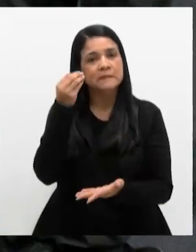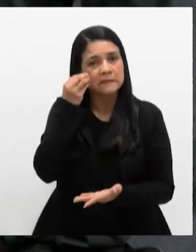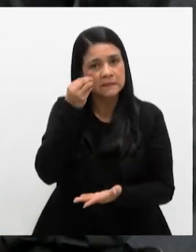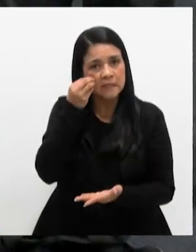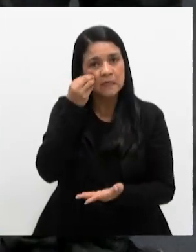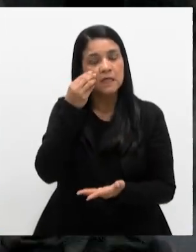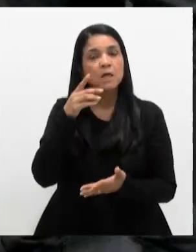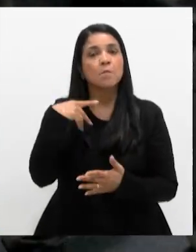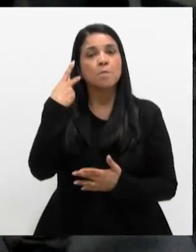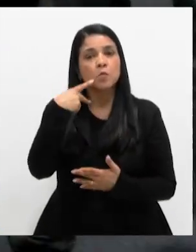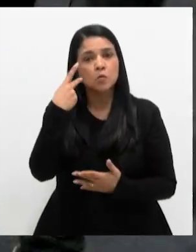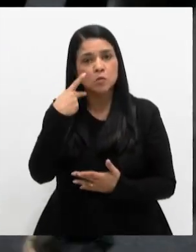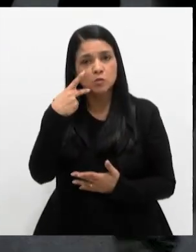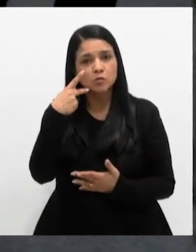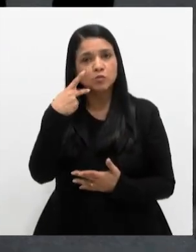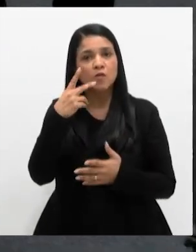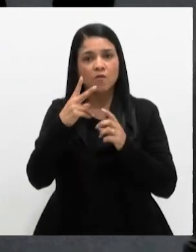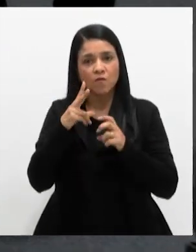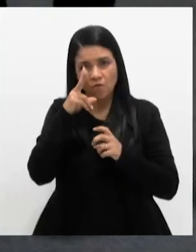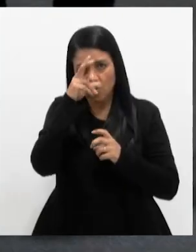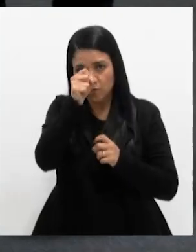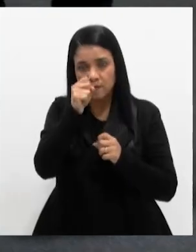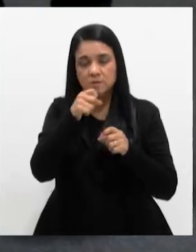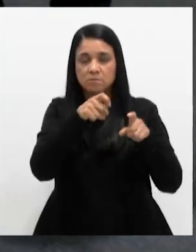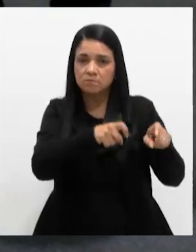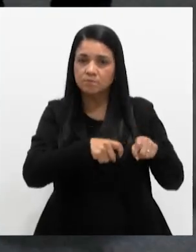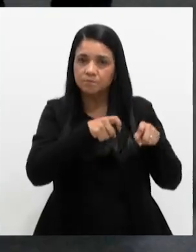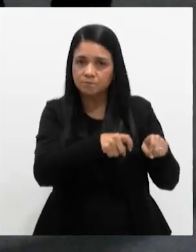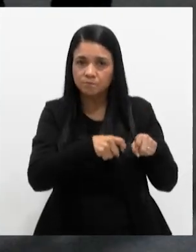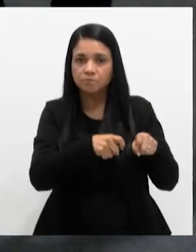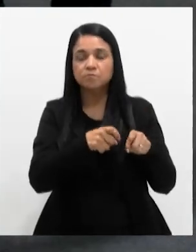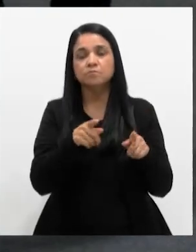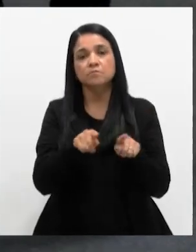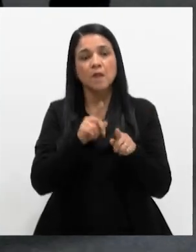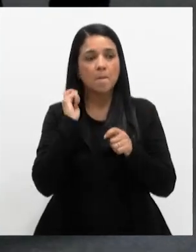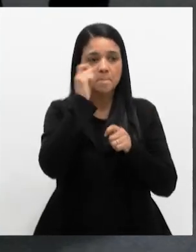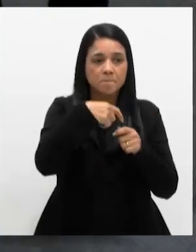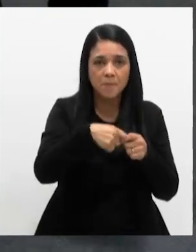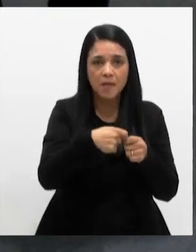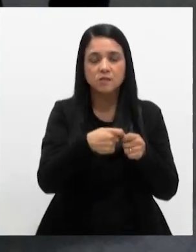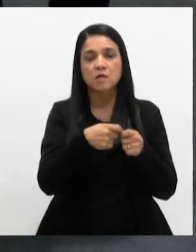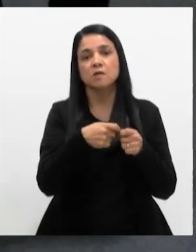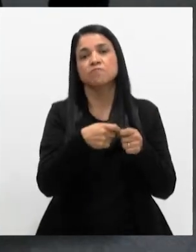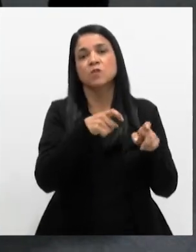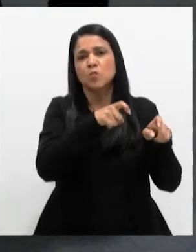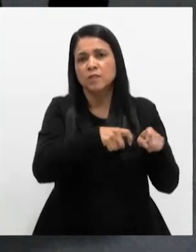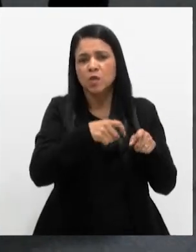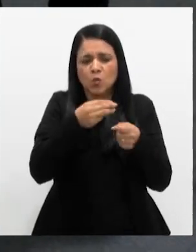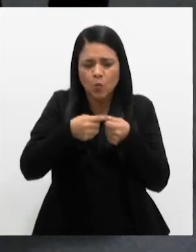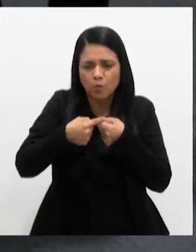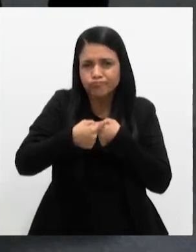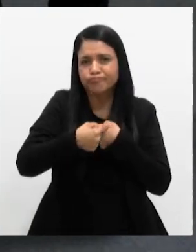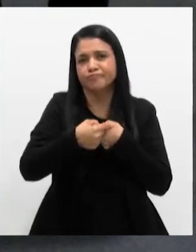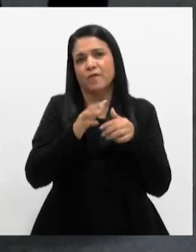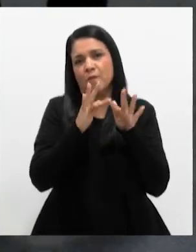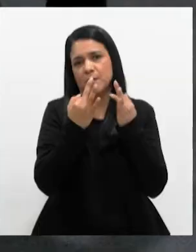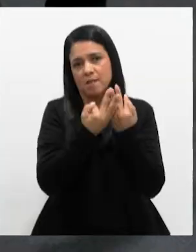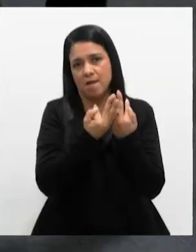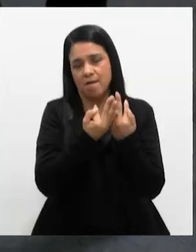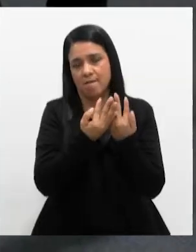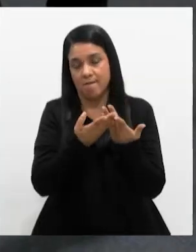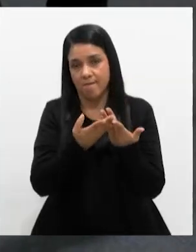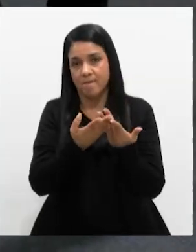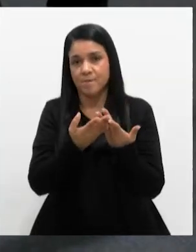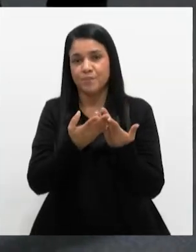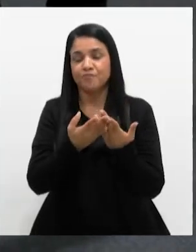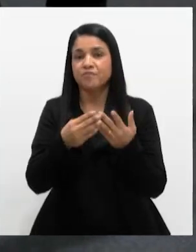tenha uma política para fortalecer a agricultura, para fortalecer a pesca, para fortalecer o interior no Estado do Rio de Janeiro. Então, o nosso parecer